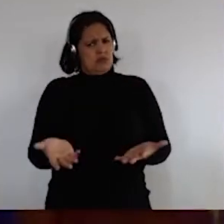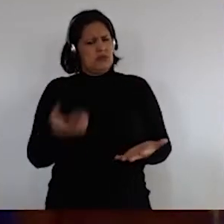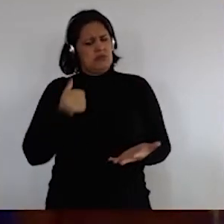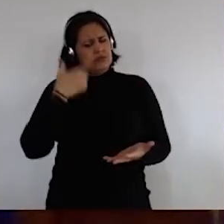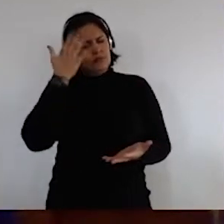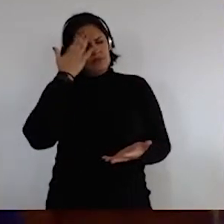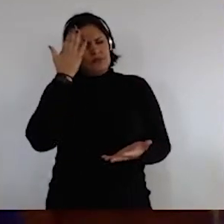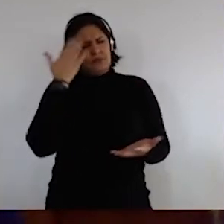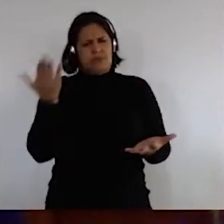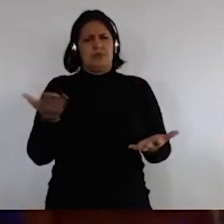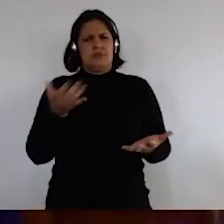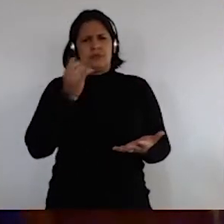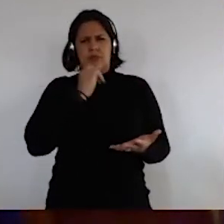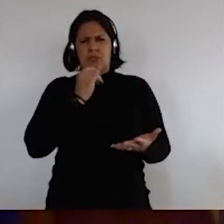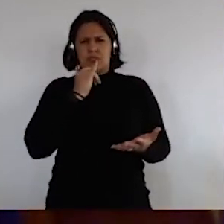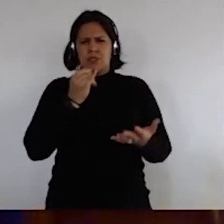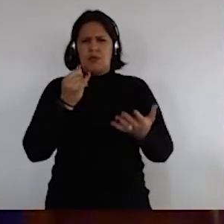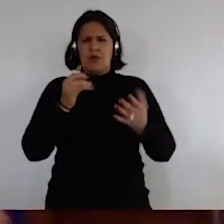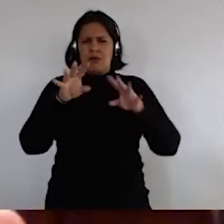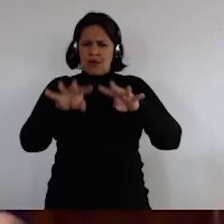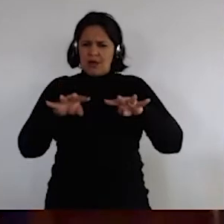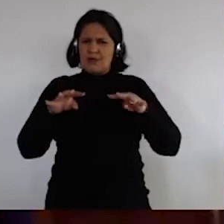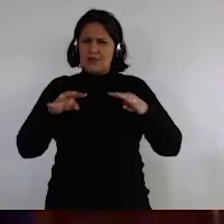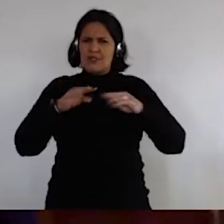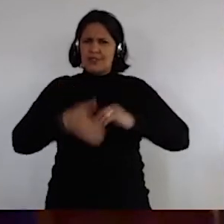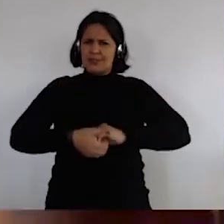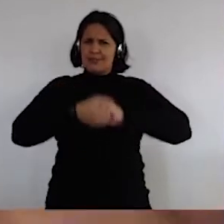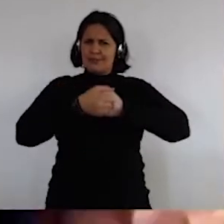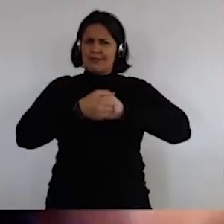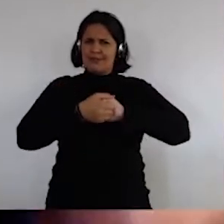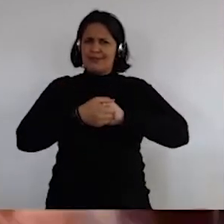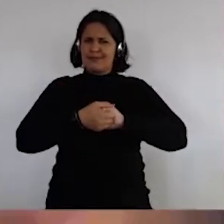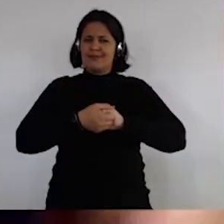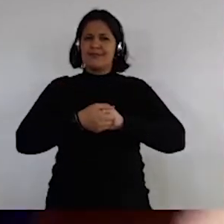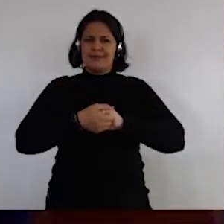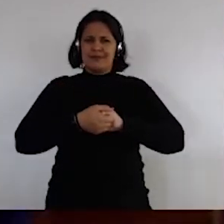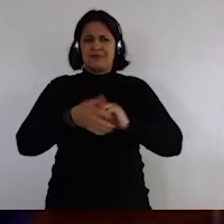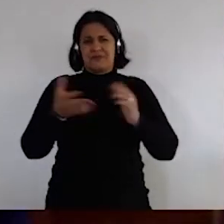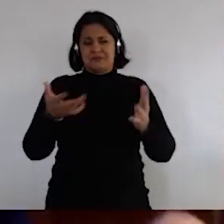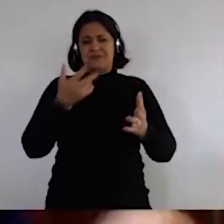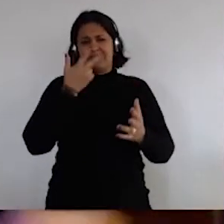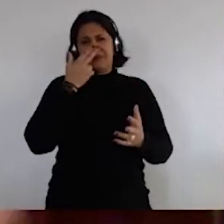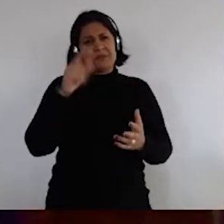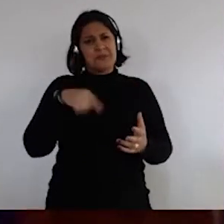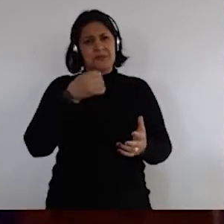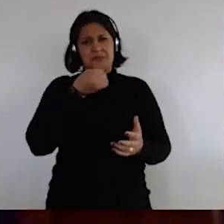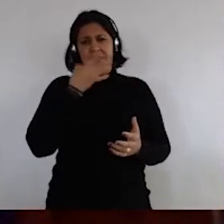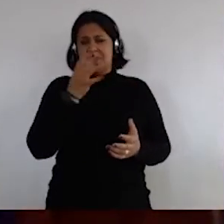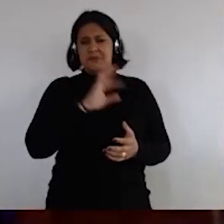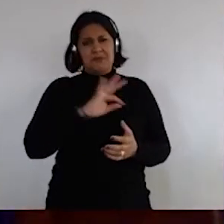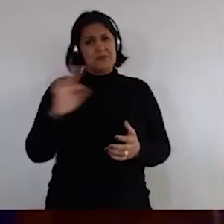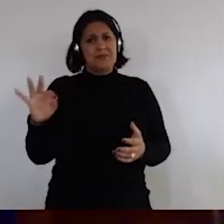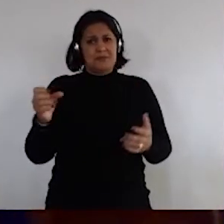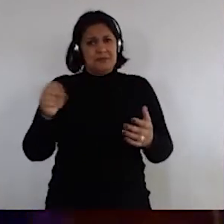seja ela realizada. Não vejo, aqui sendo muito franco, não vejo maiores problemas, muito antes pelo